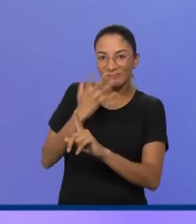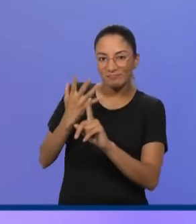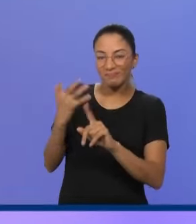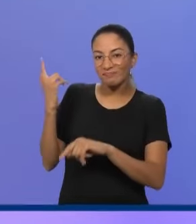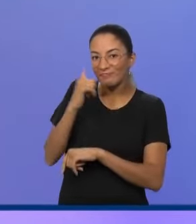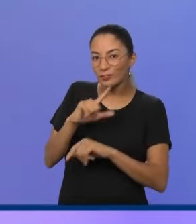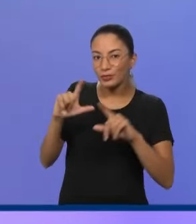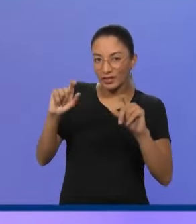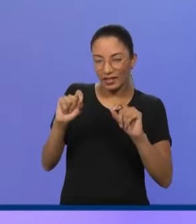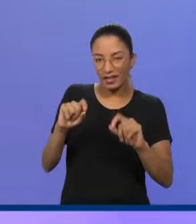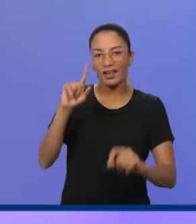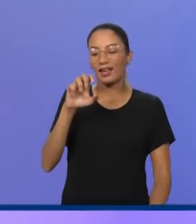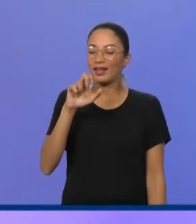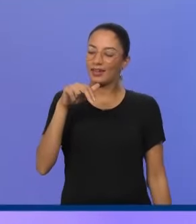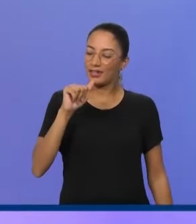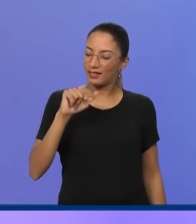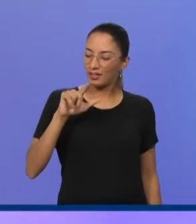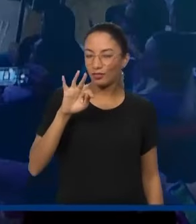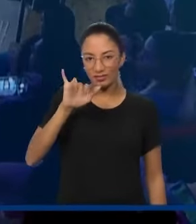S.A.